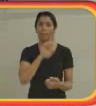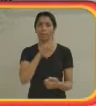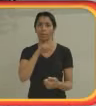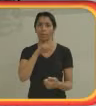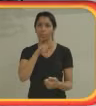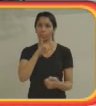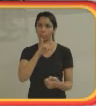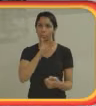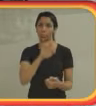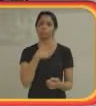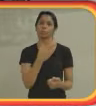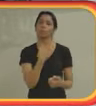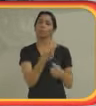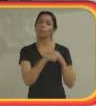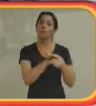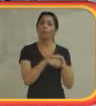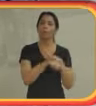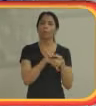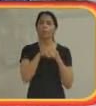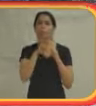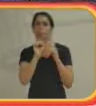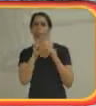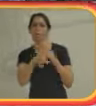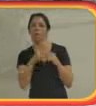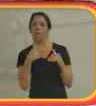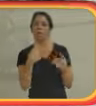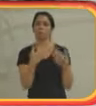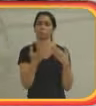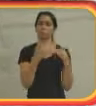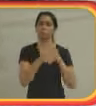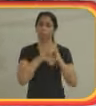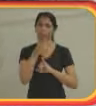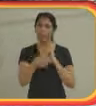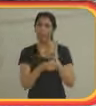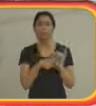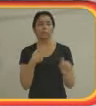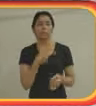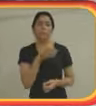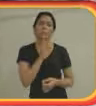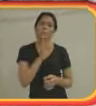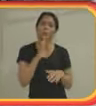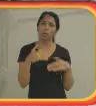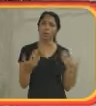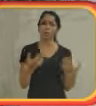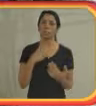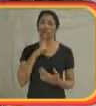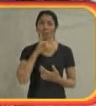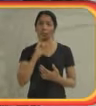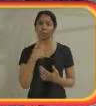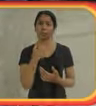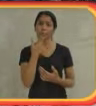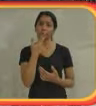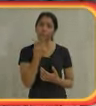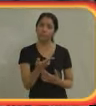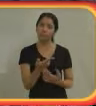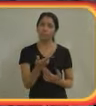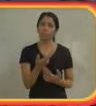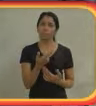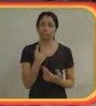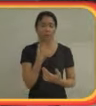gente ficou conversando por MSN e tal, pelo chat na internet. E aí a gente foi se conhecendo. Até o